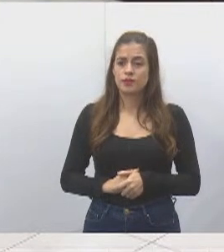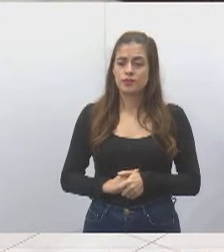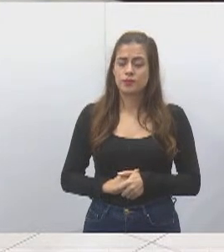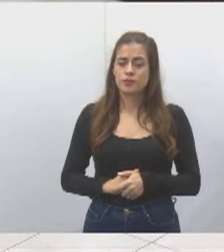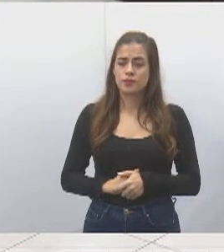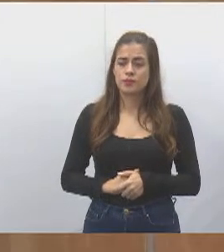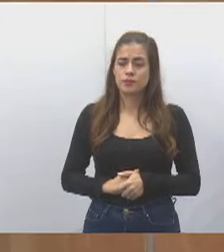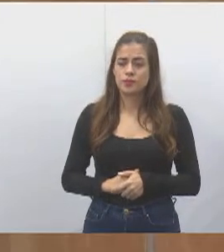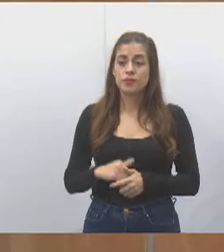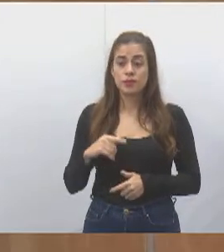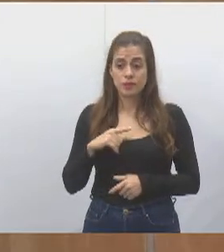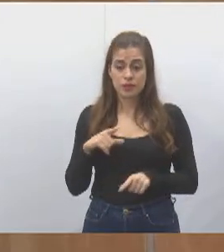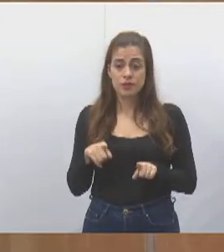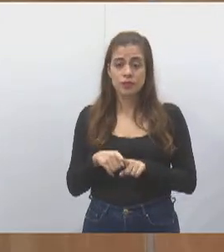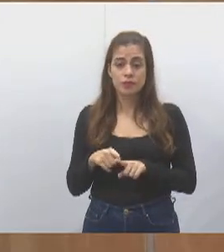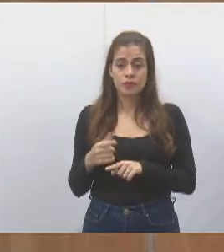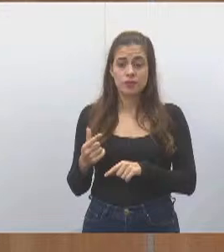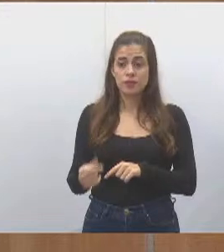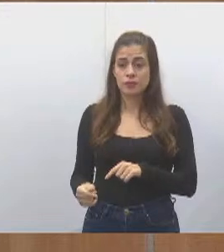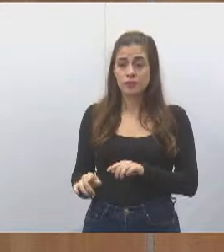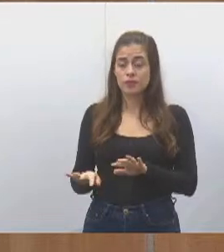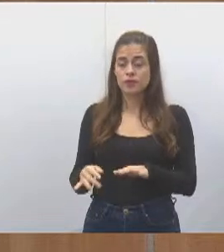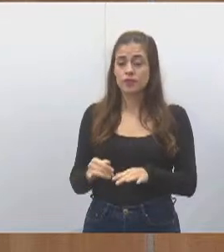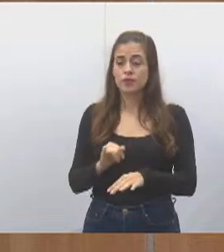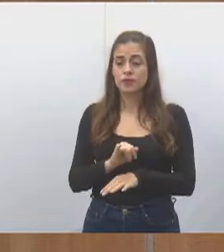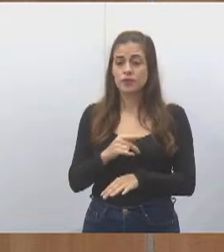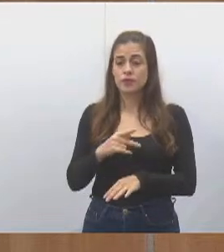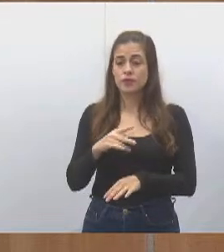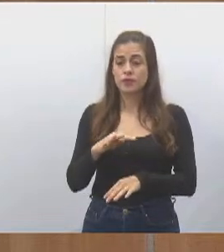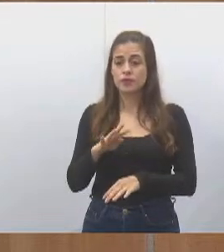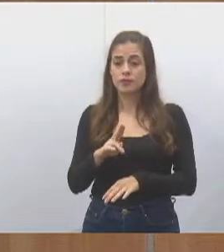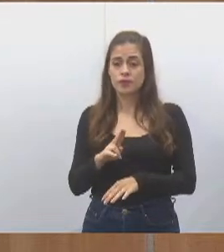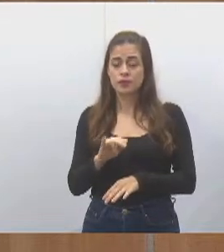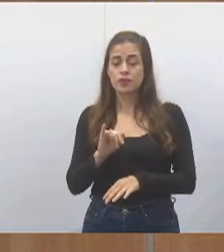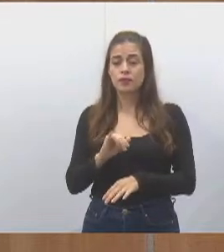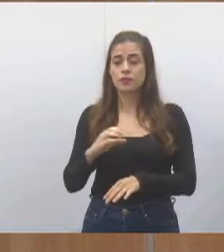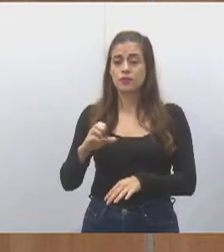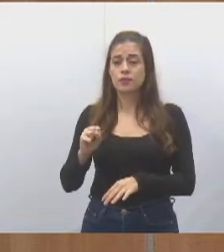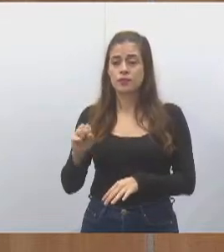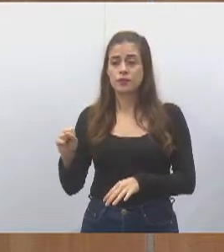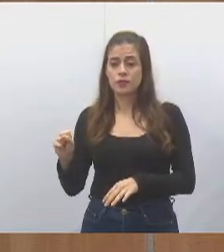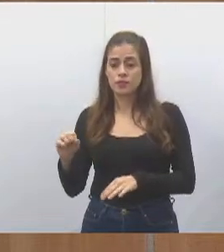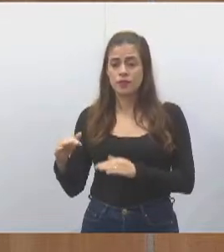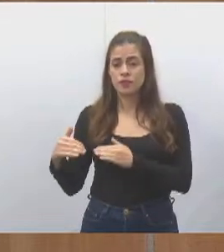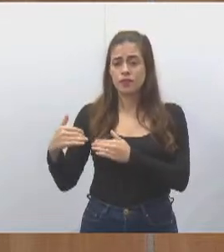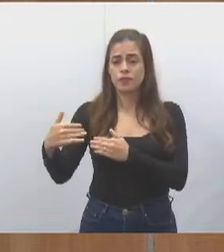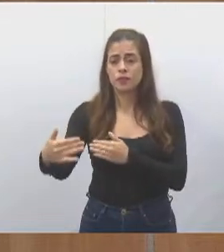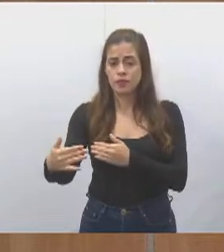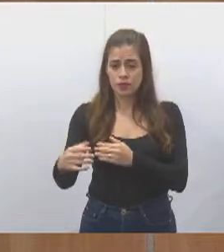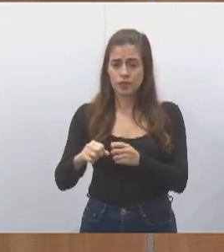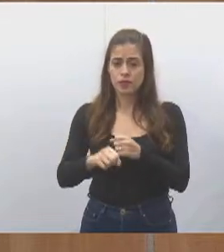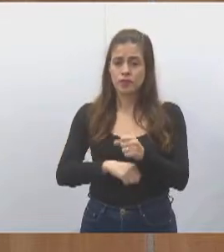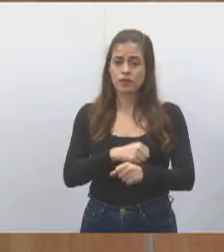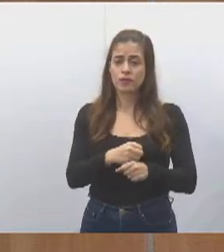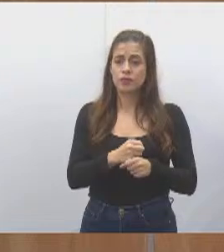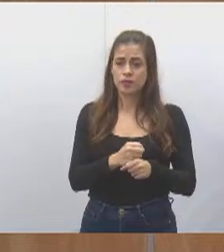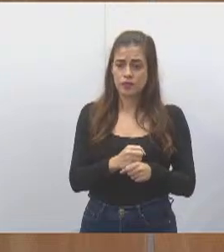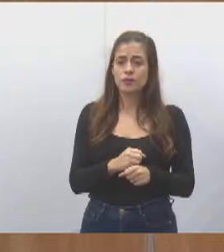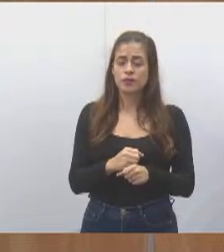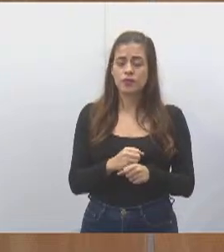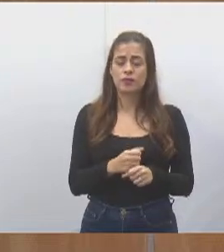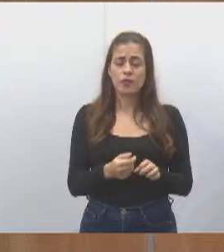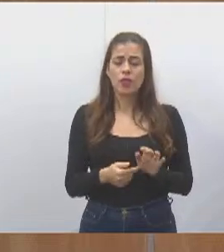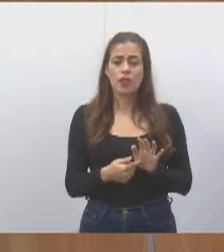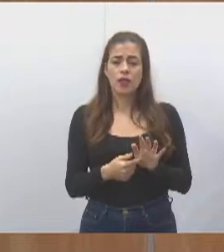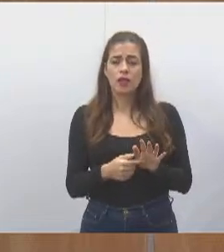Teve também um déficit um pouco do IPTU e outro do ISS ao longo do ano. Eu te passo depois o valor